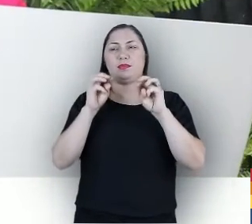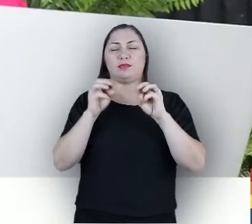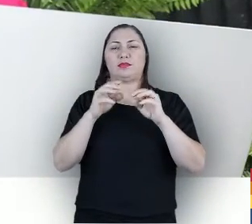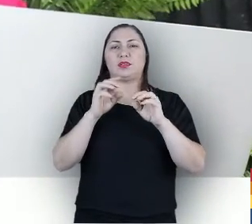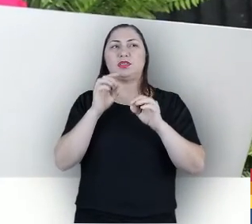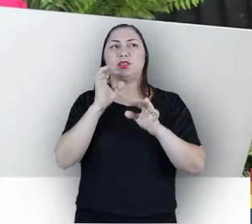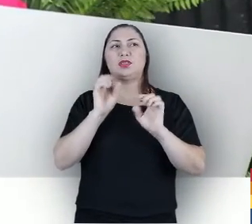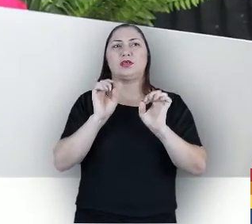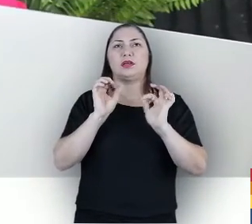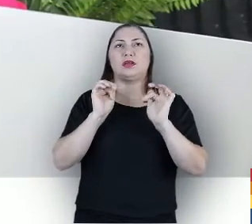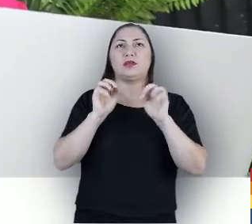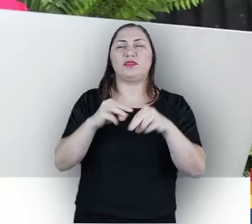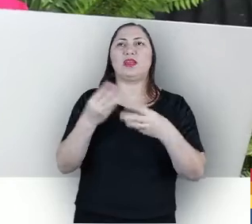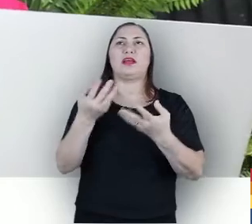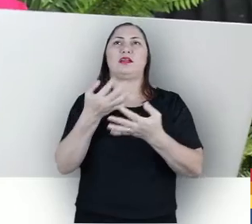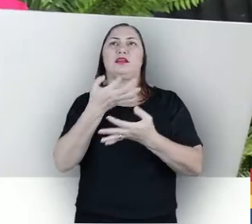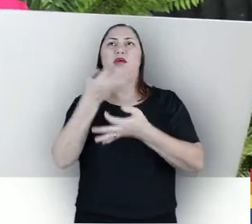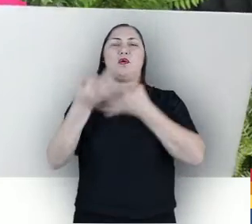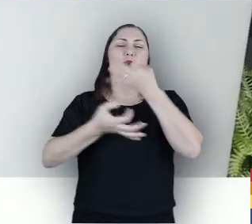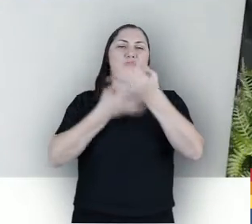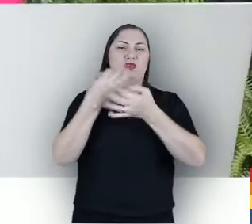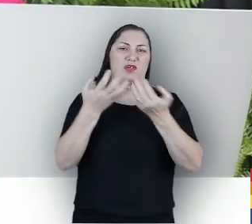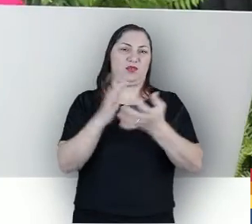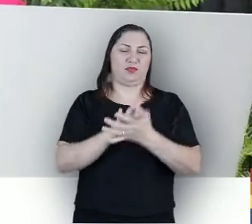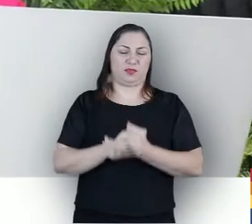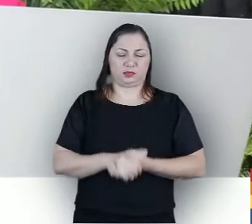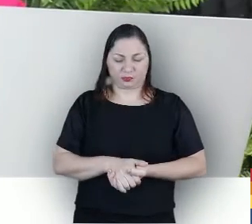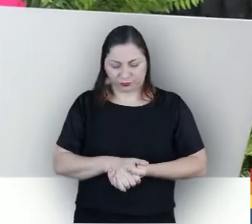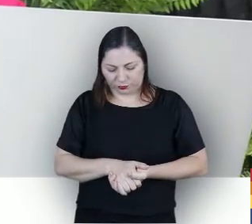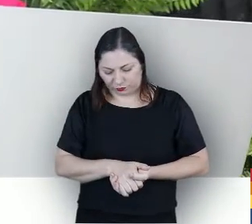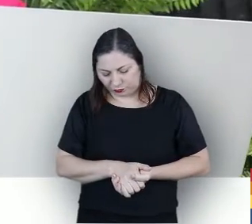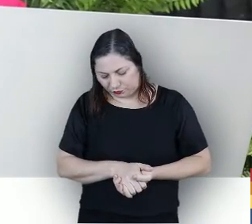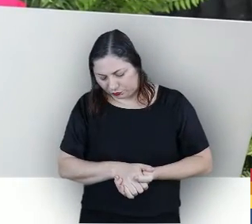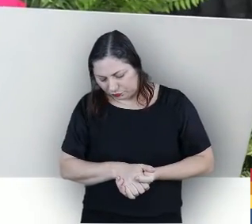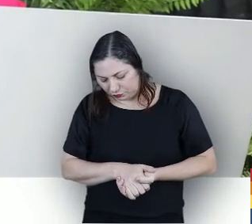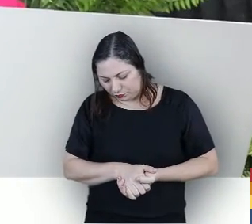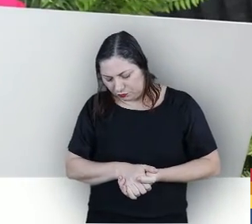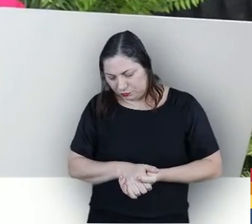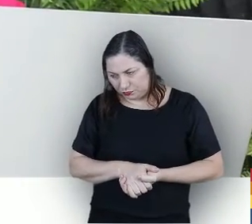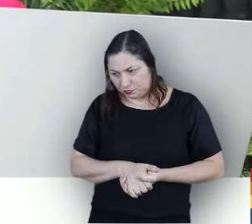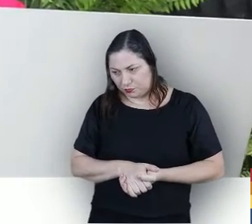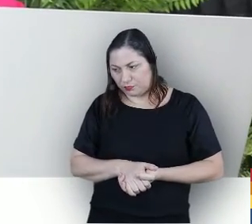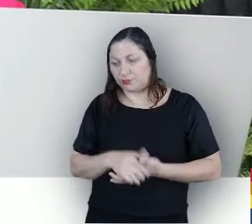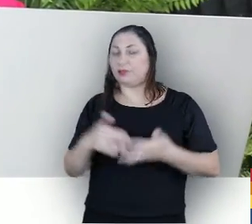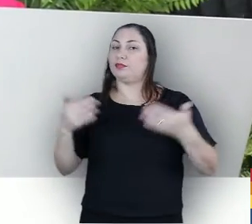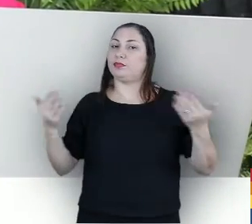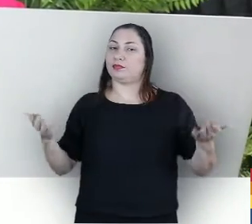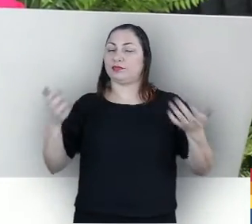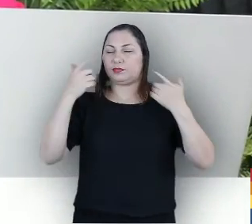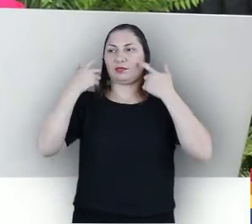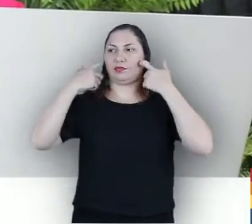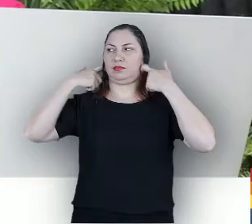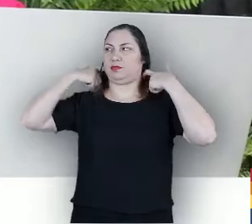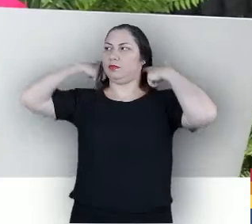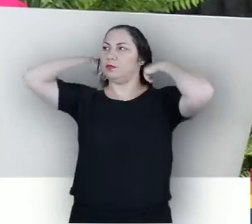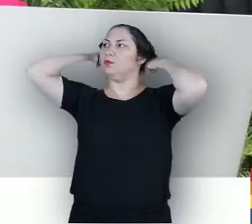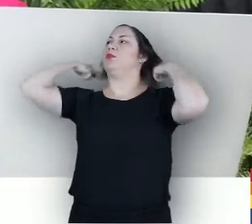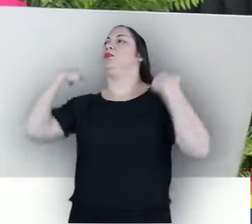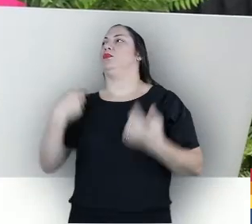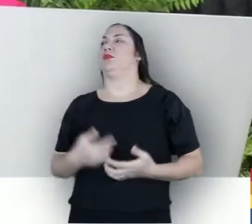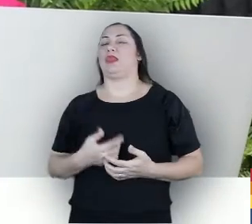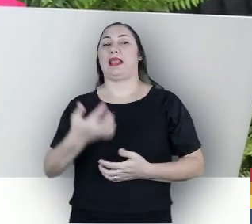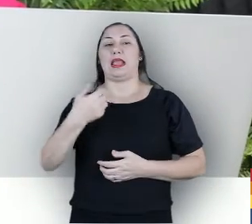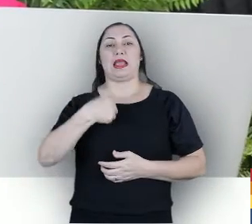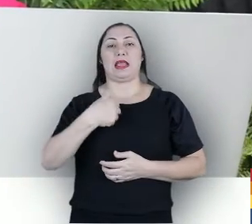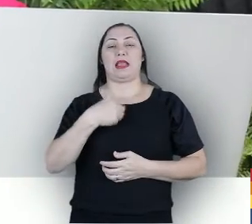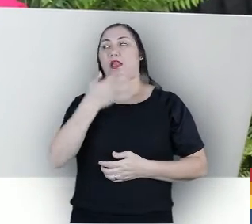fica com medo, né, a gente é desafio, vocês já falaram algumas coisas, mas